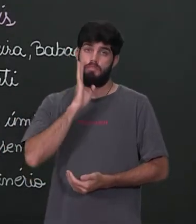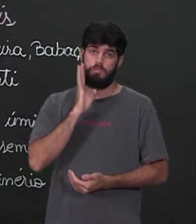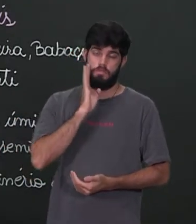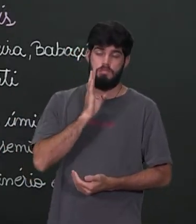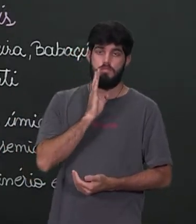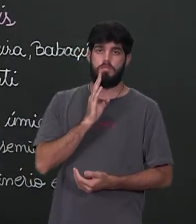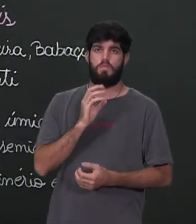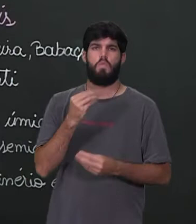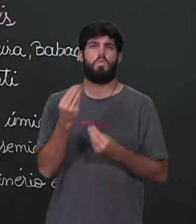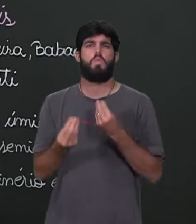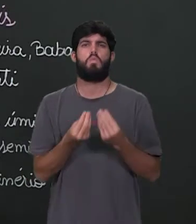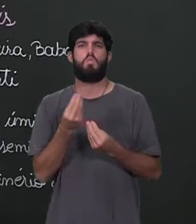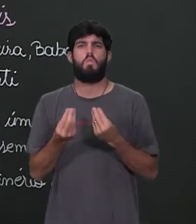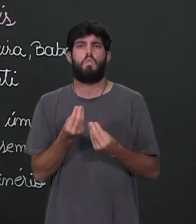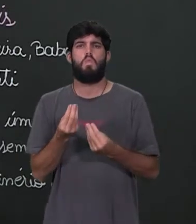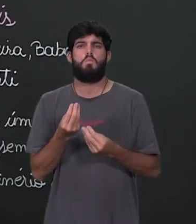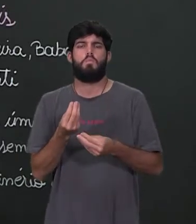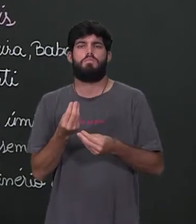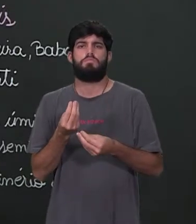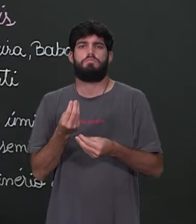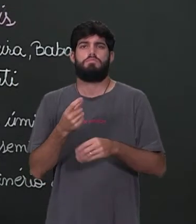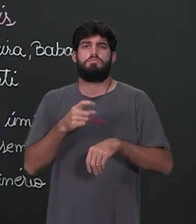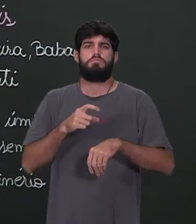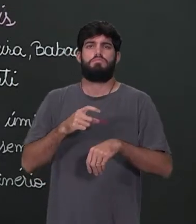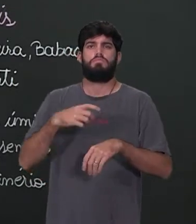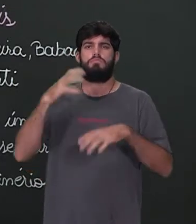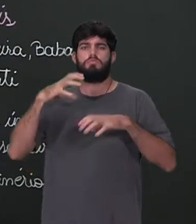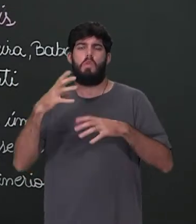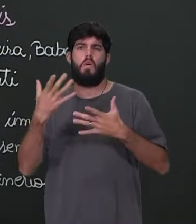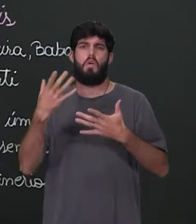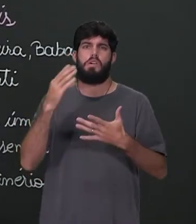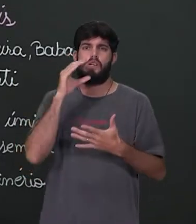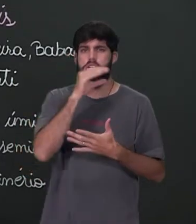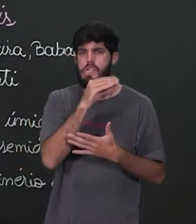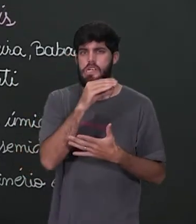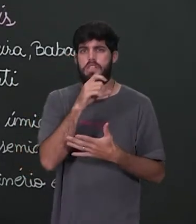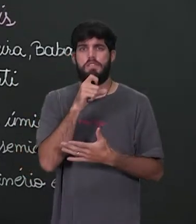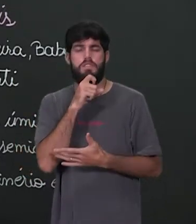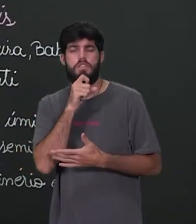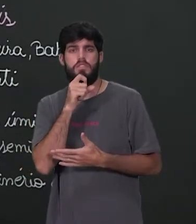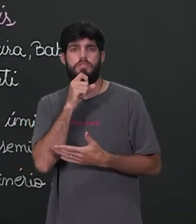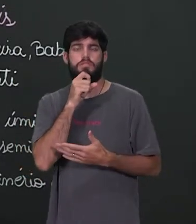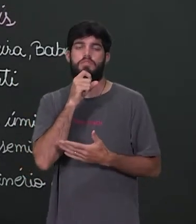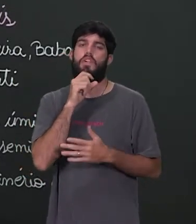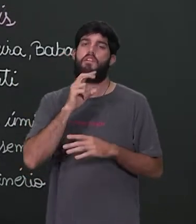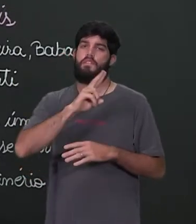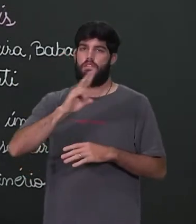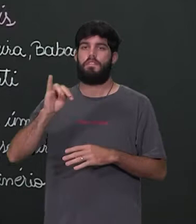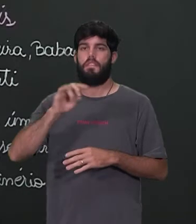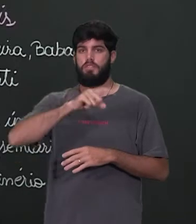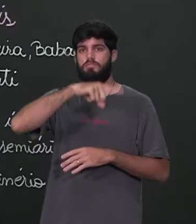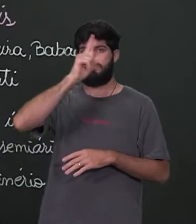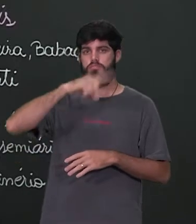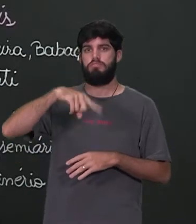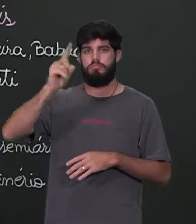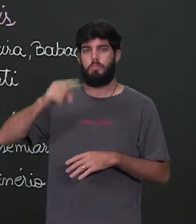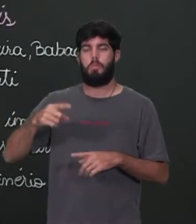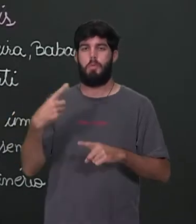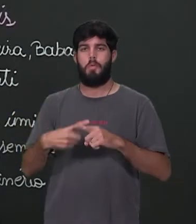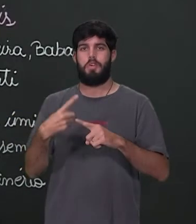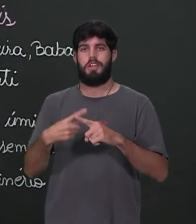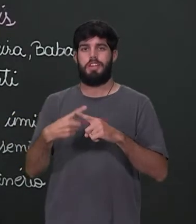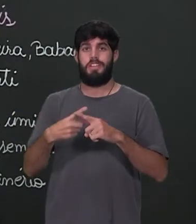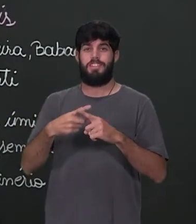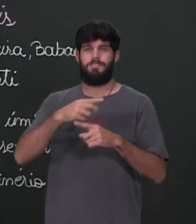E como é que é o clima dessa Mata Atlântica? O clima ele vai variar um pouco, afinal ela vai ocupar muitos estados diferentes.